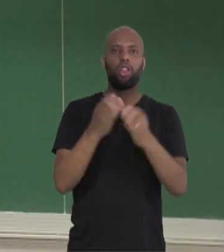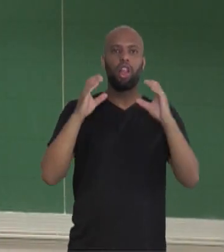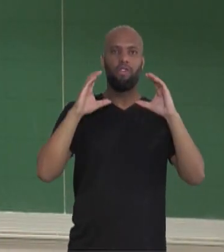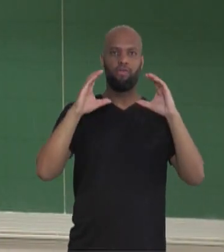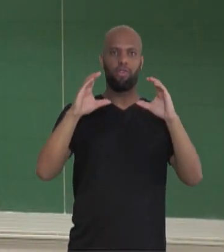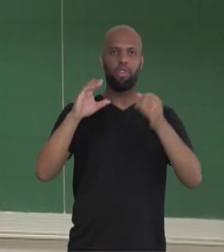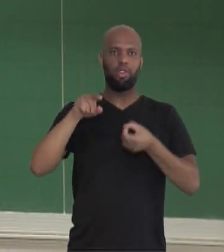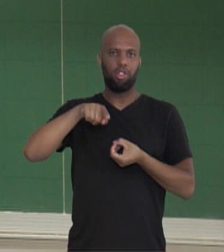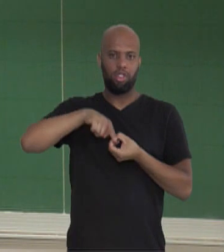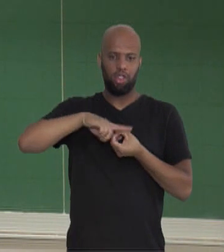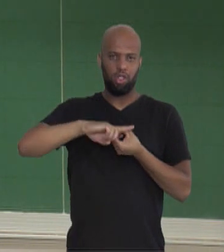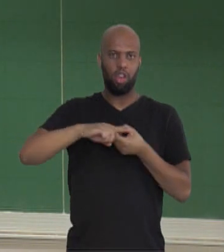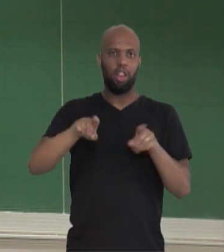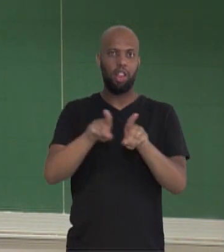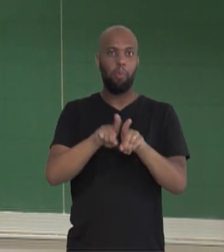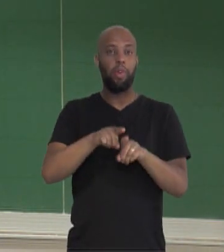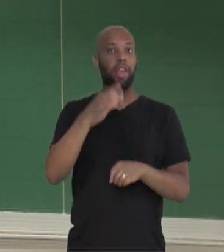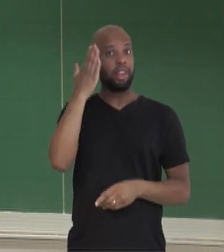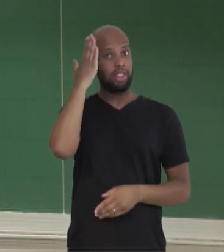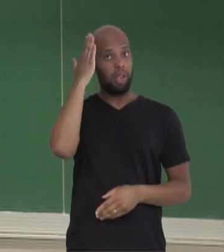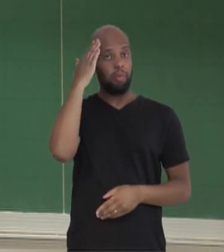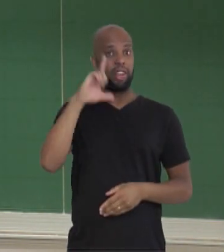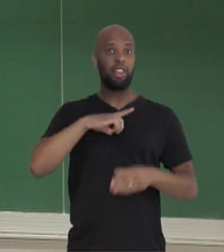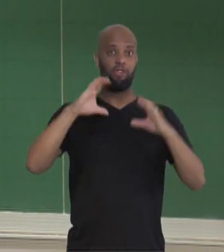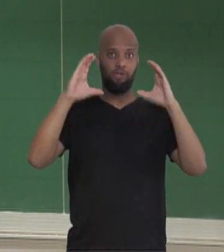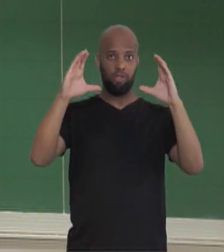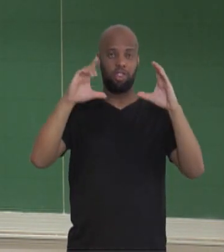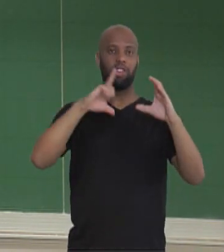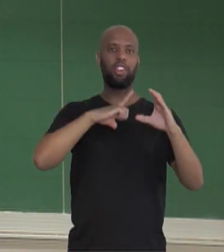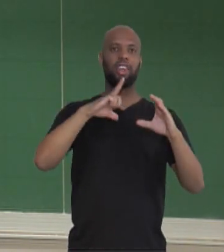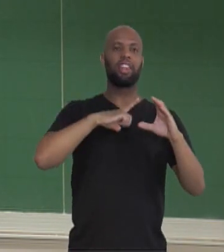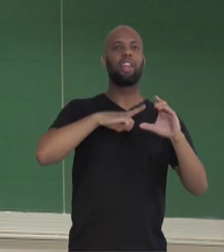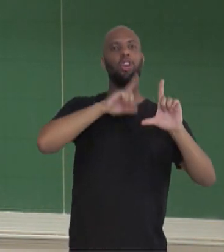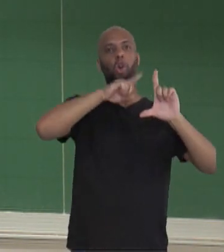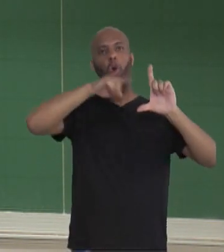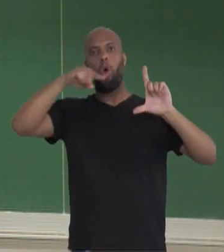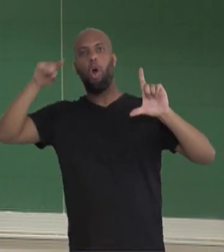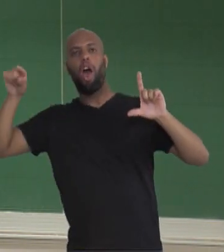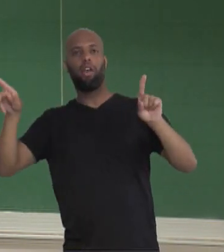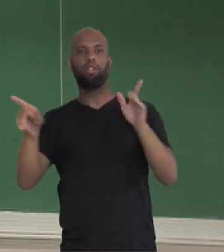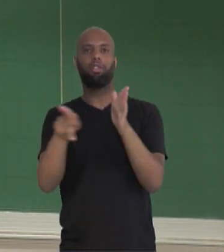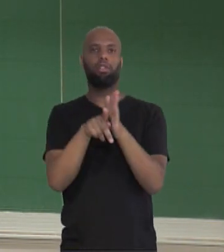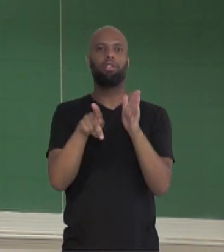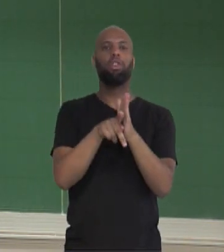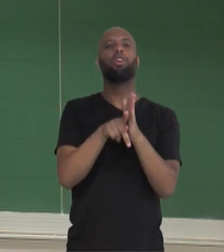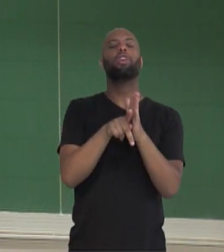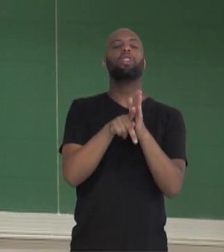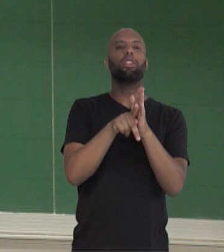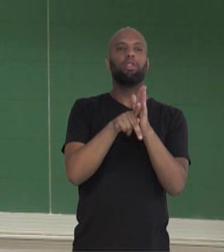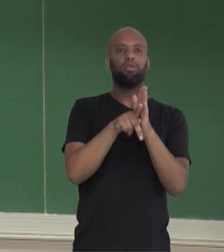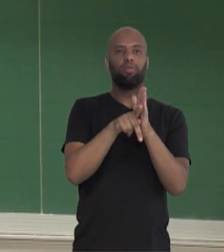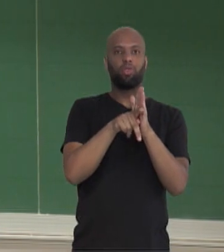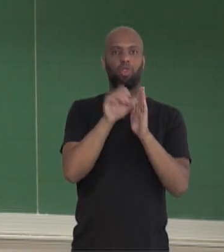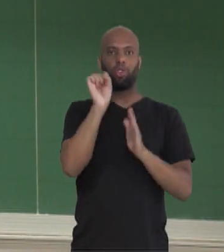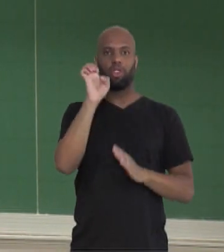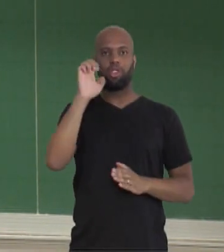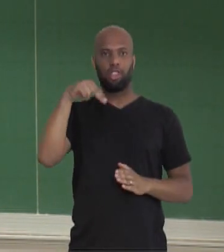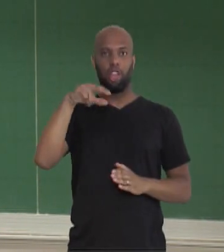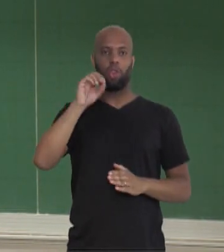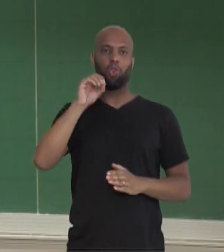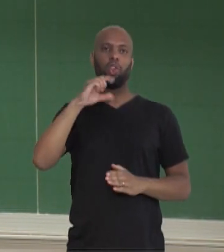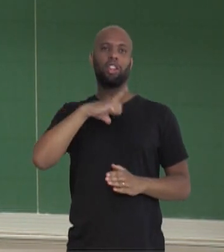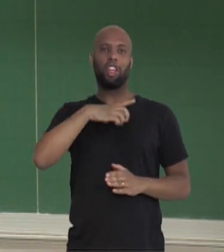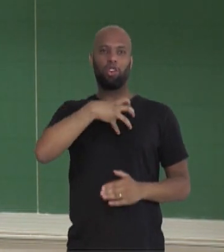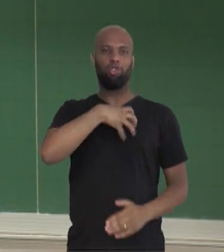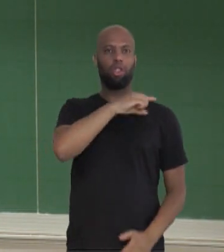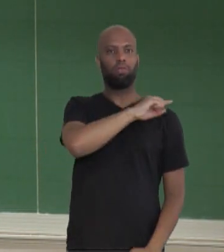que existe uma função que vai gerar um gráfico do seno, tá? E esse gráfico é chamado senoide, ele tem um certo